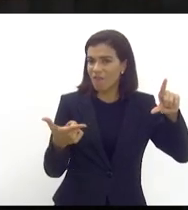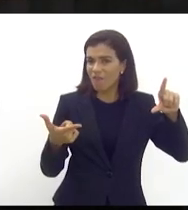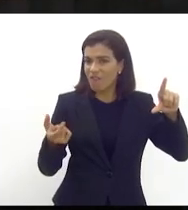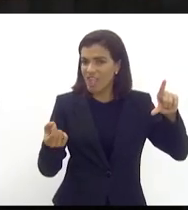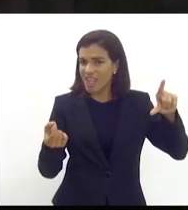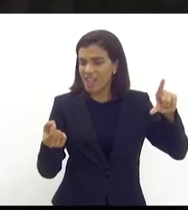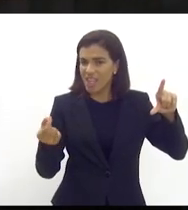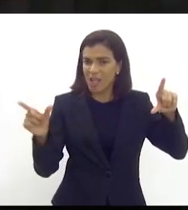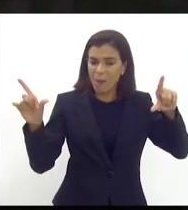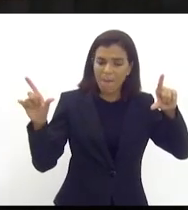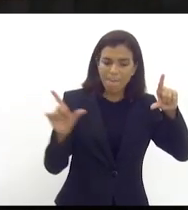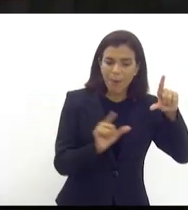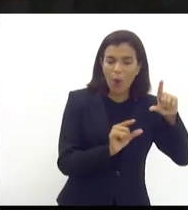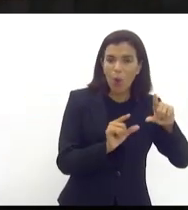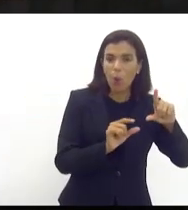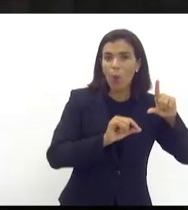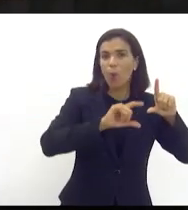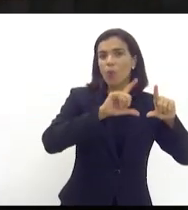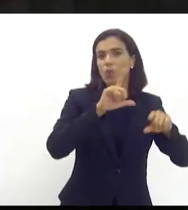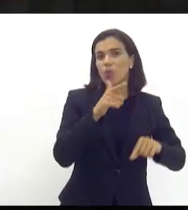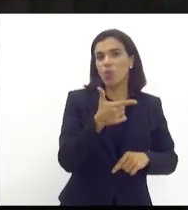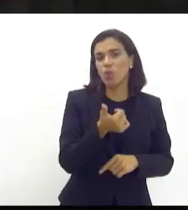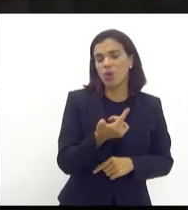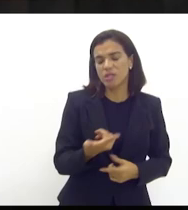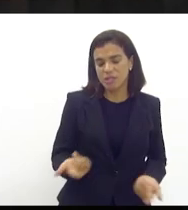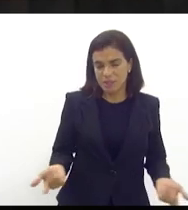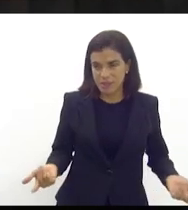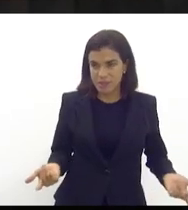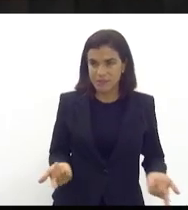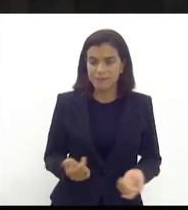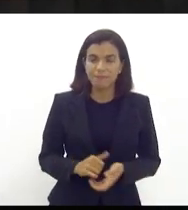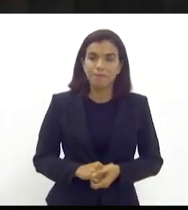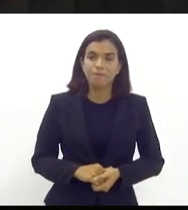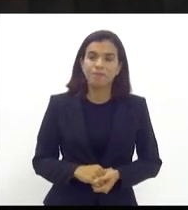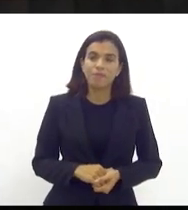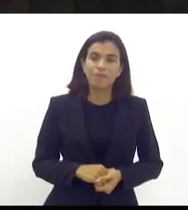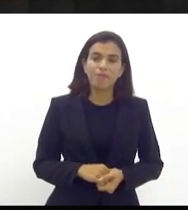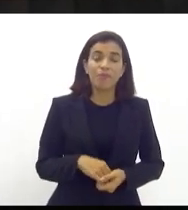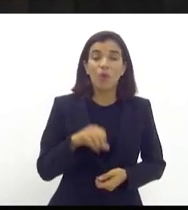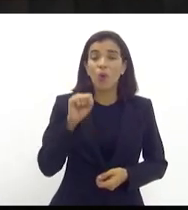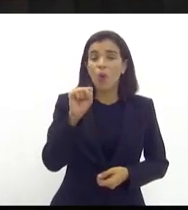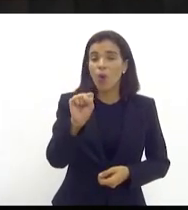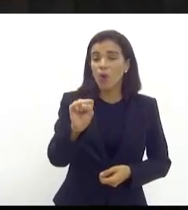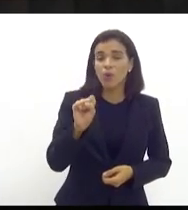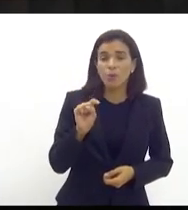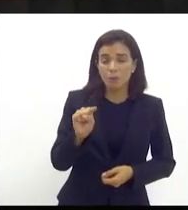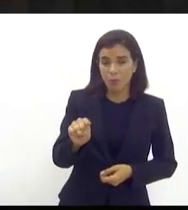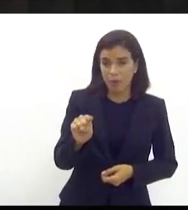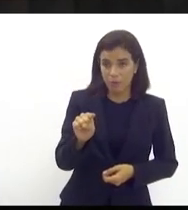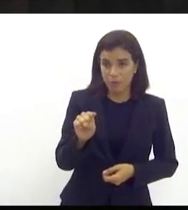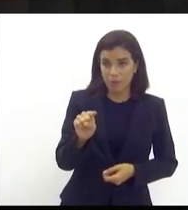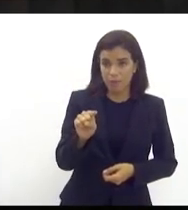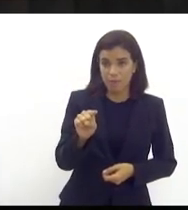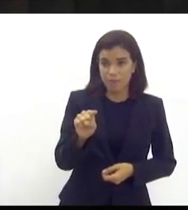né? Da alíquota interestadual para a alíquota local. Se acreditam de 8 pontos